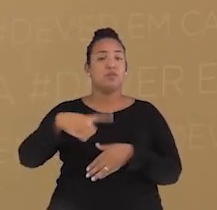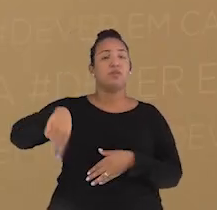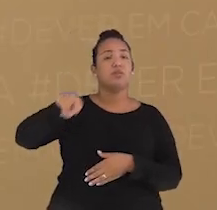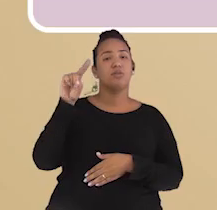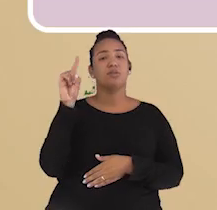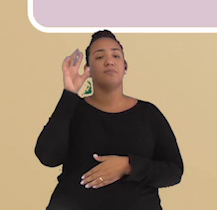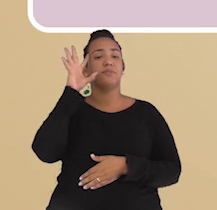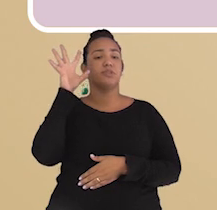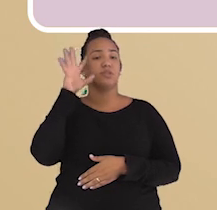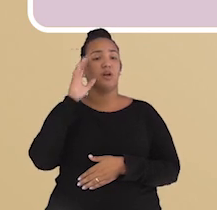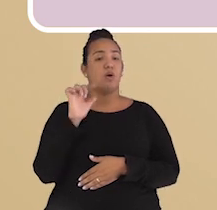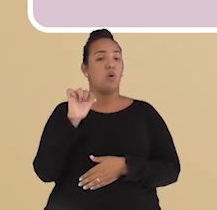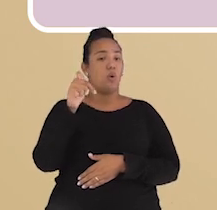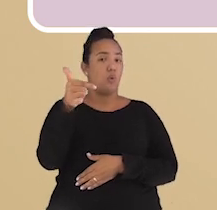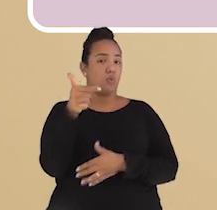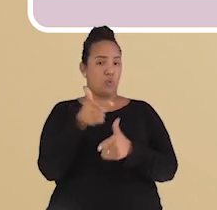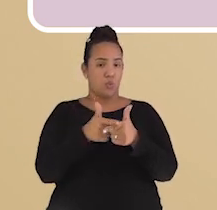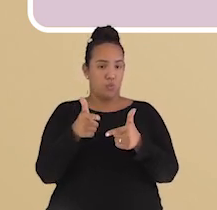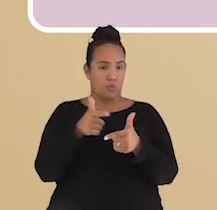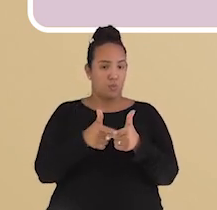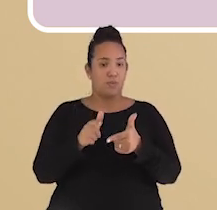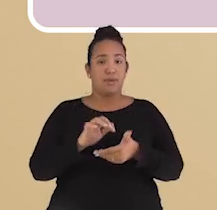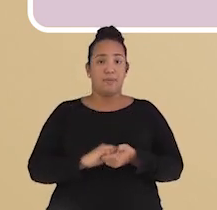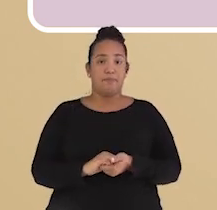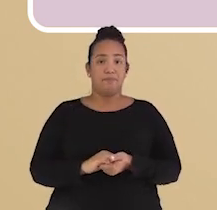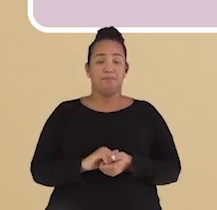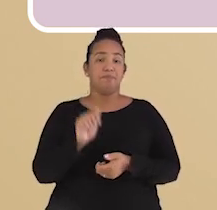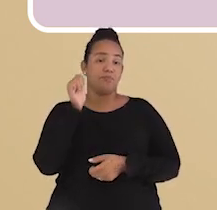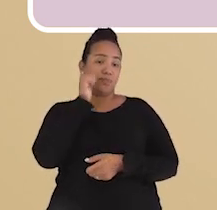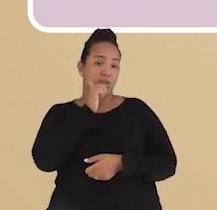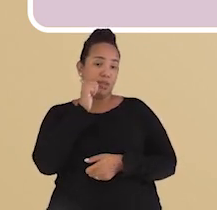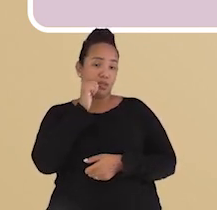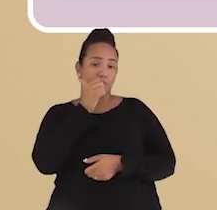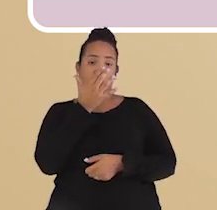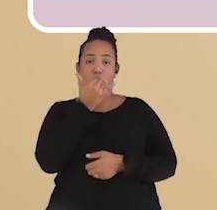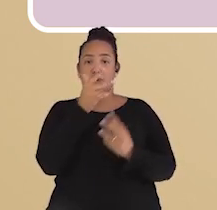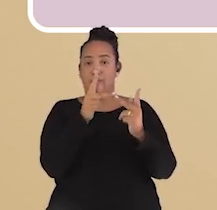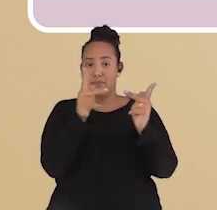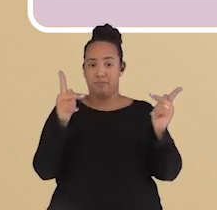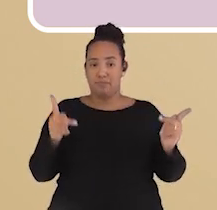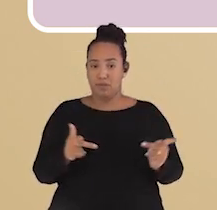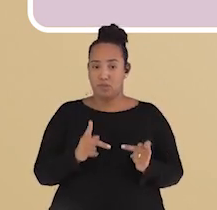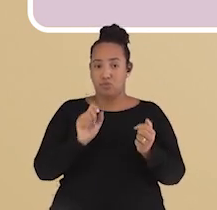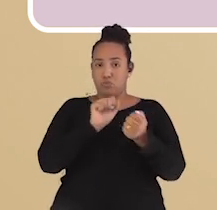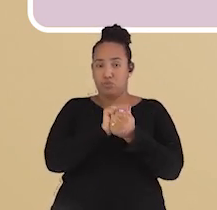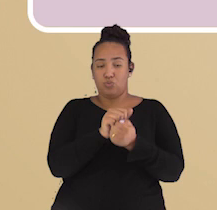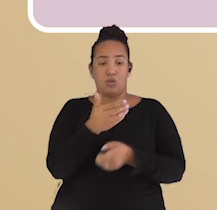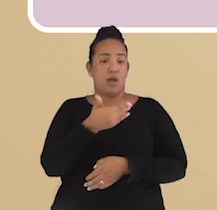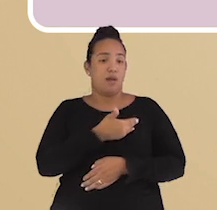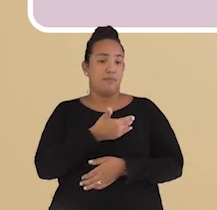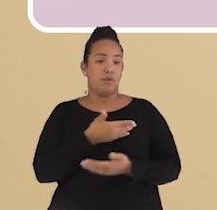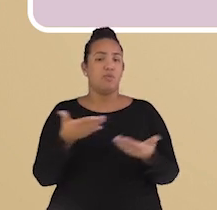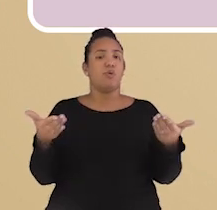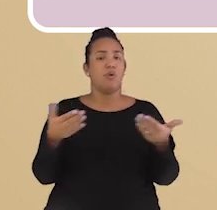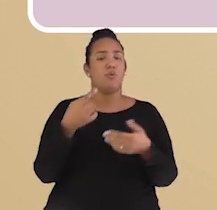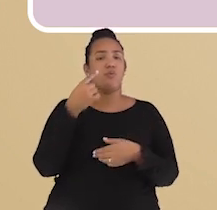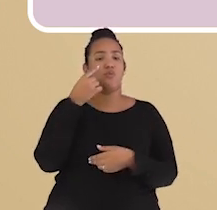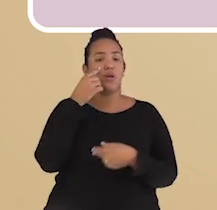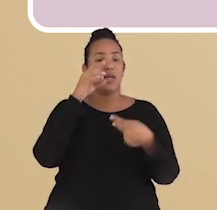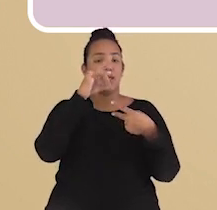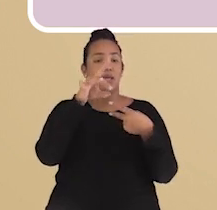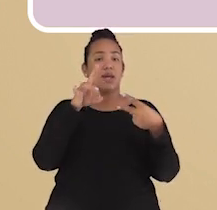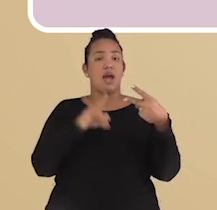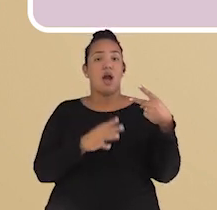situação. Clara saiu para comer pizza com seu amigo. Observe as frações que indicam quanto cada um